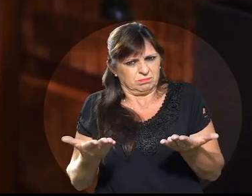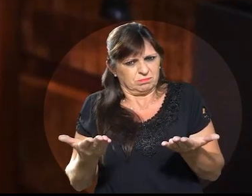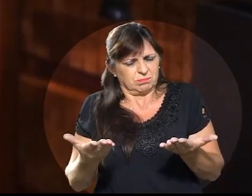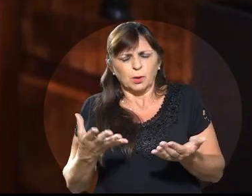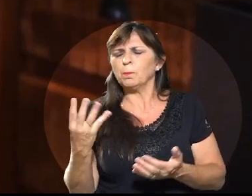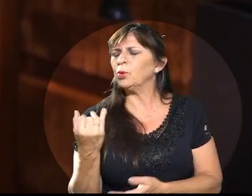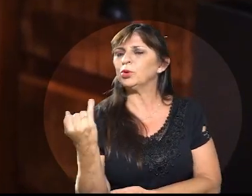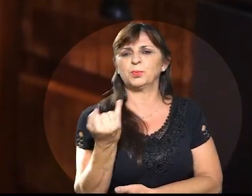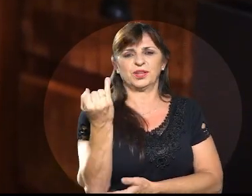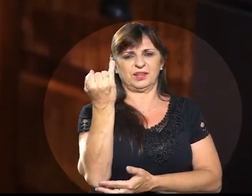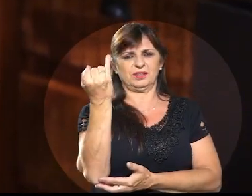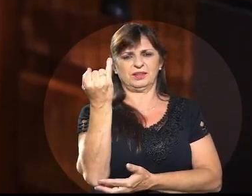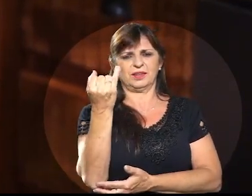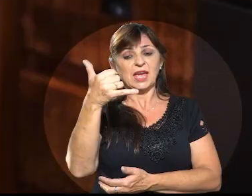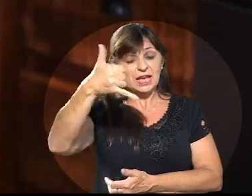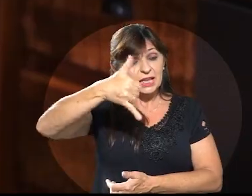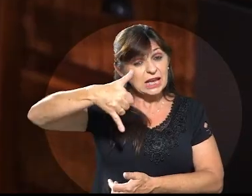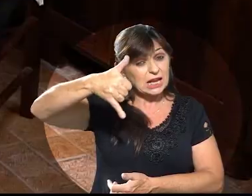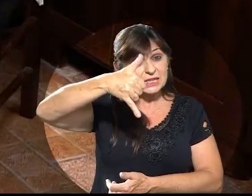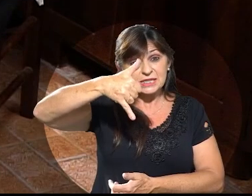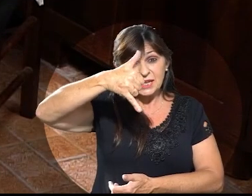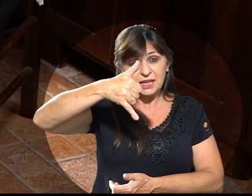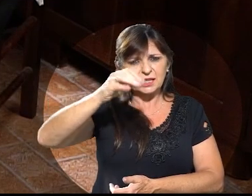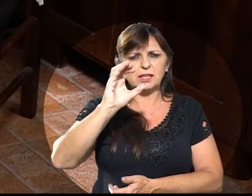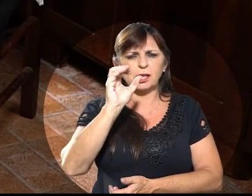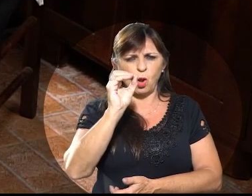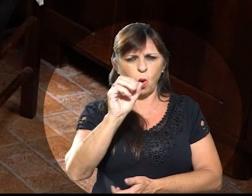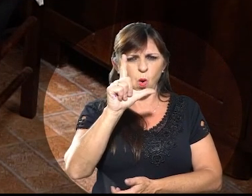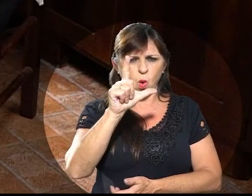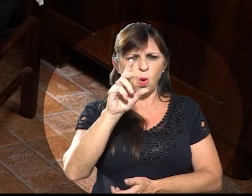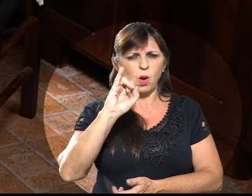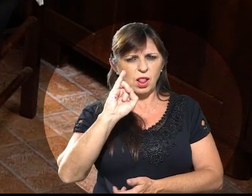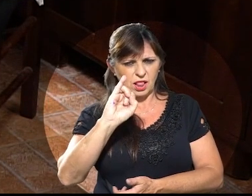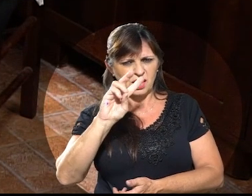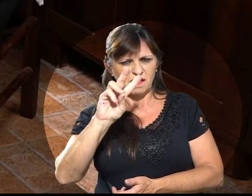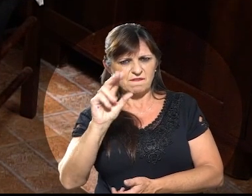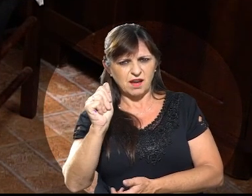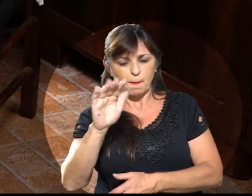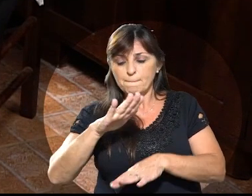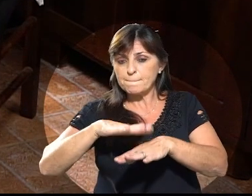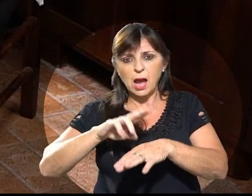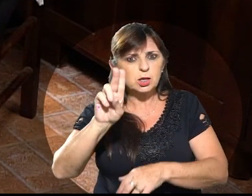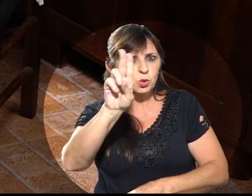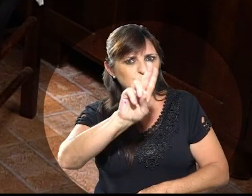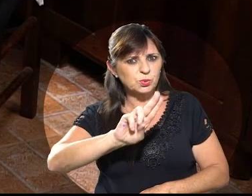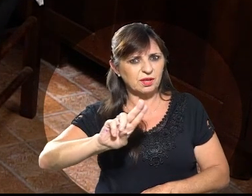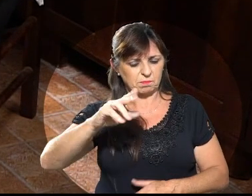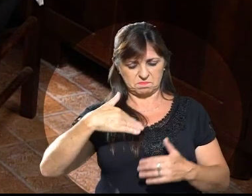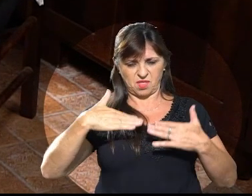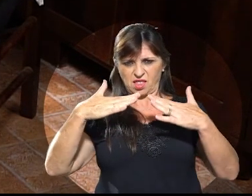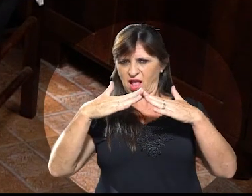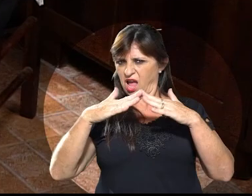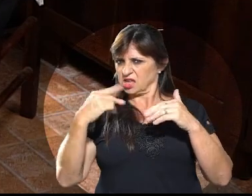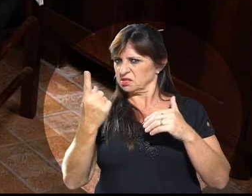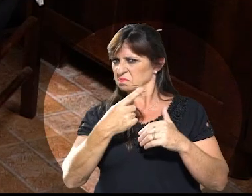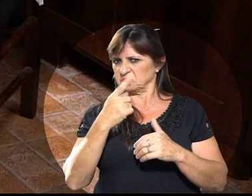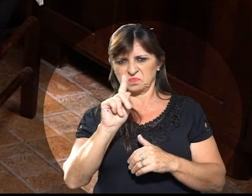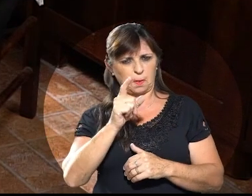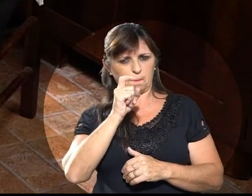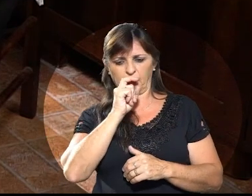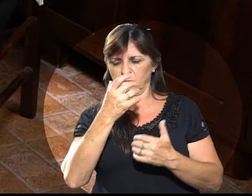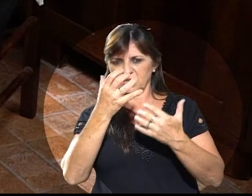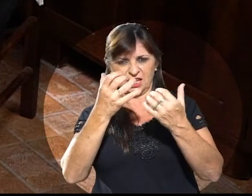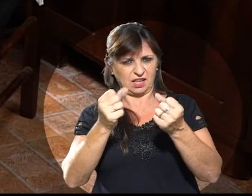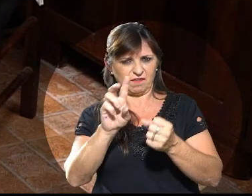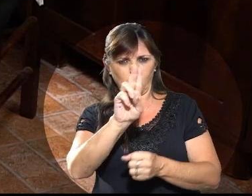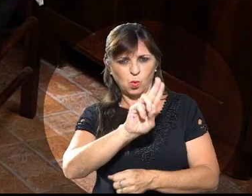oliva. Então, assim, meu pai lá em casa, a gente não usava banha, né? A gente usava azeite de oliva. O meu pai, na